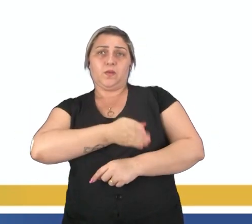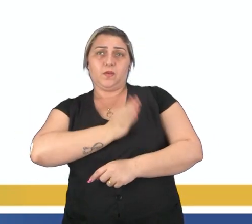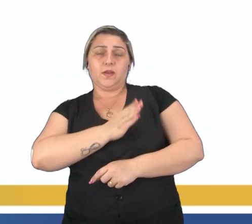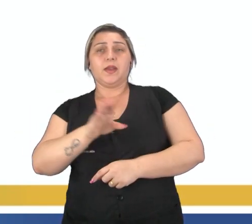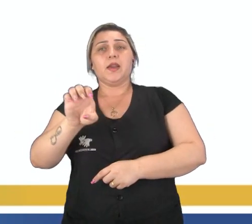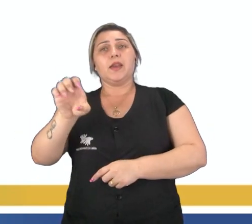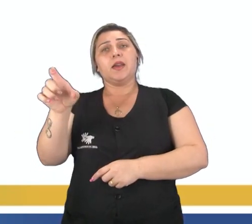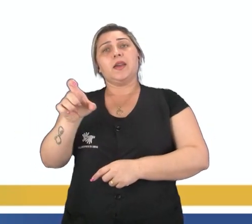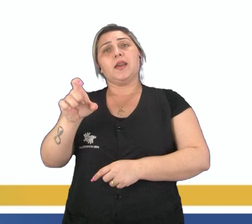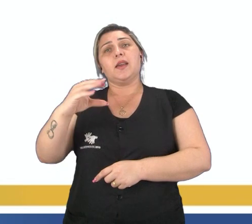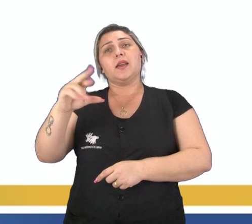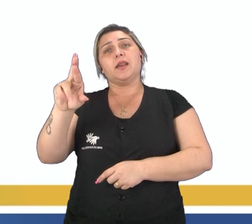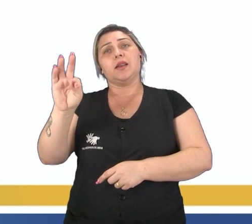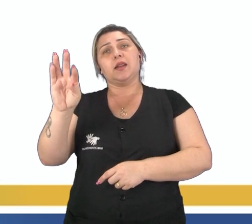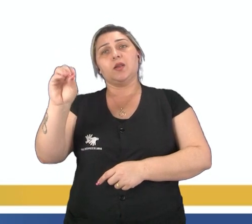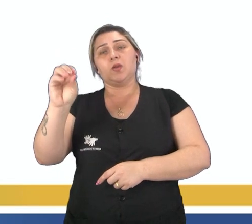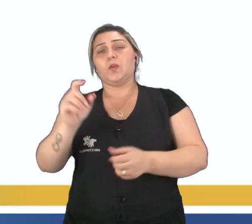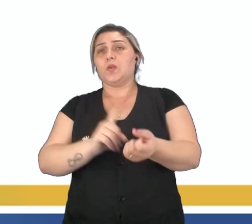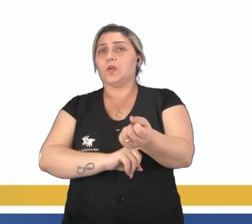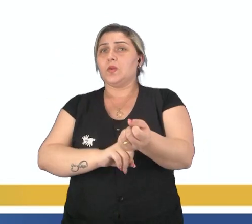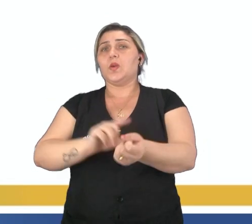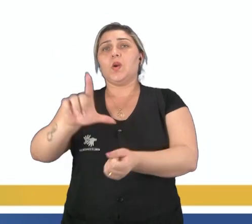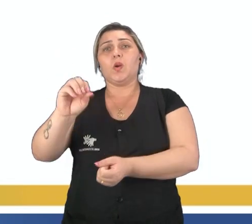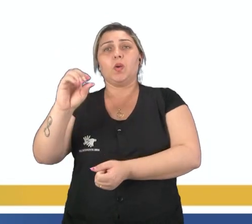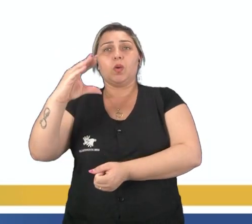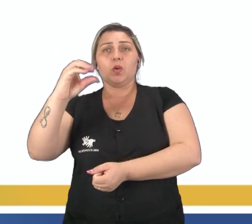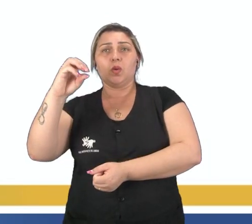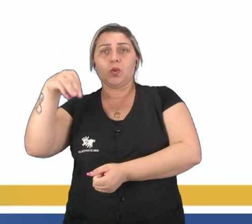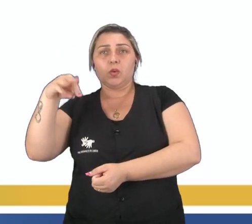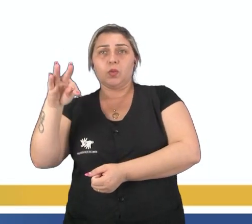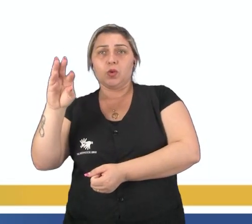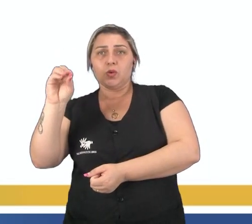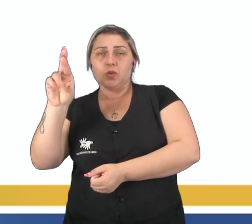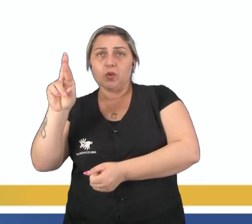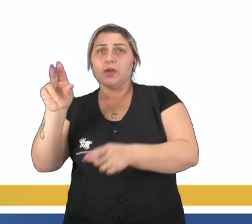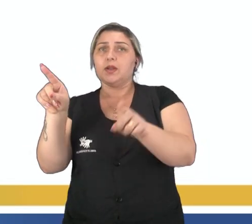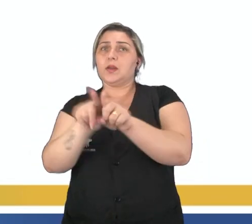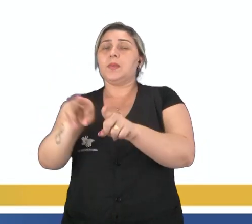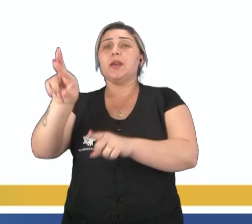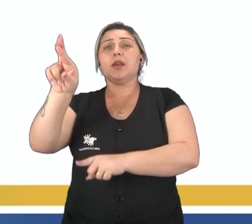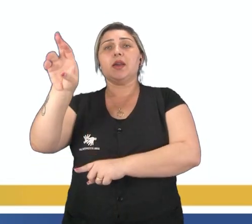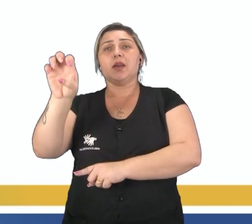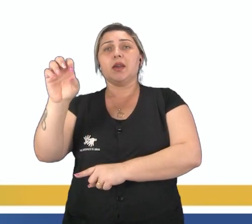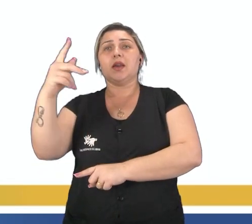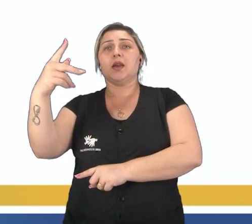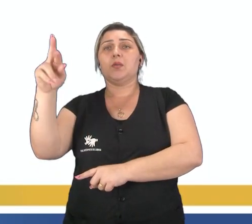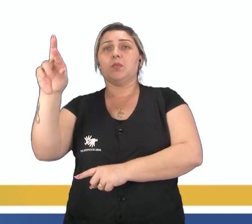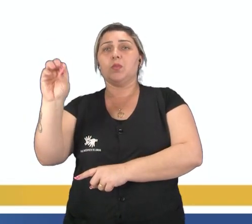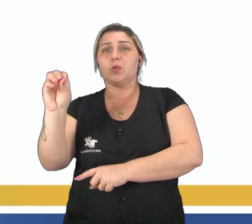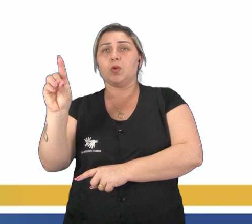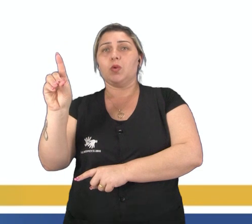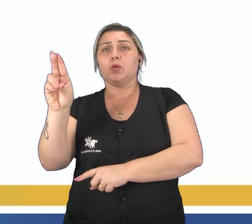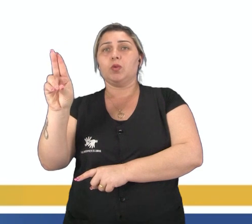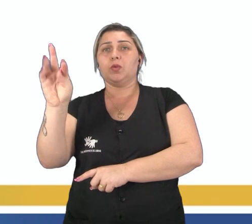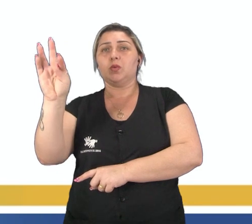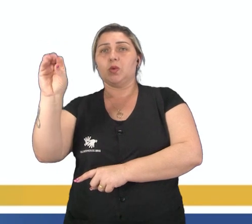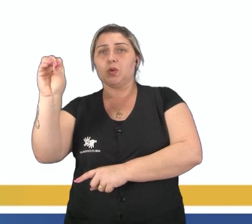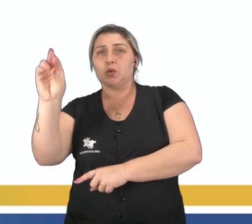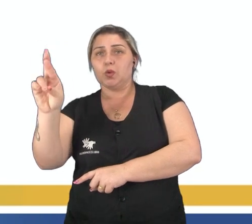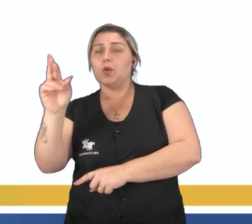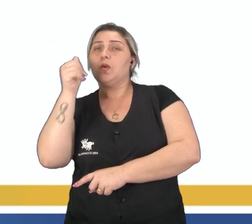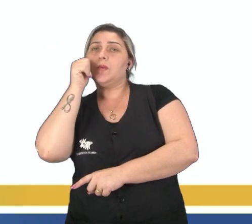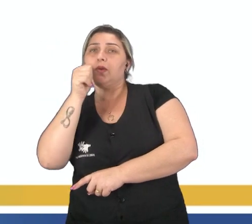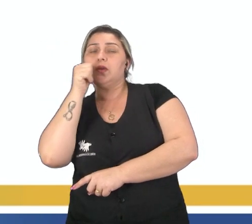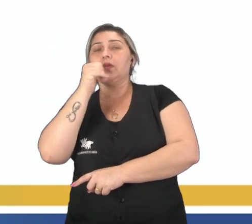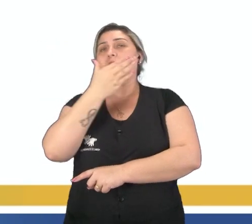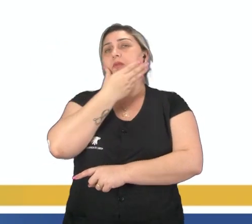o excretor, o nervoso, o locomotor, o reprodutor, que difere, né, que a gente tem aí o reprodutor feminino e